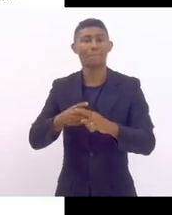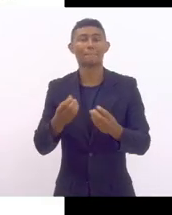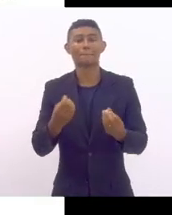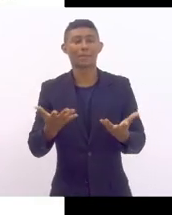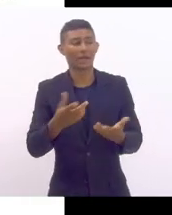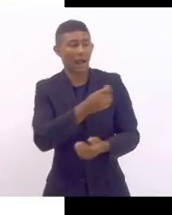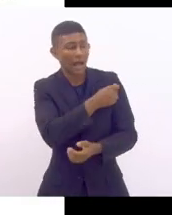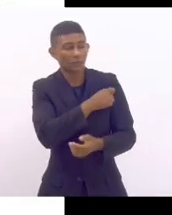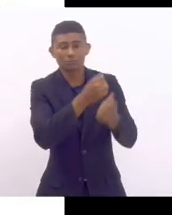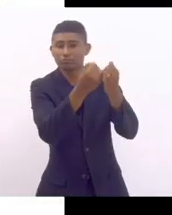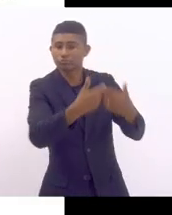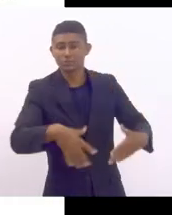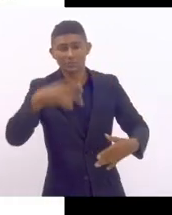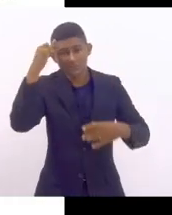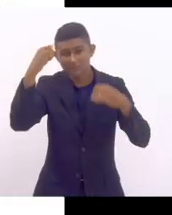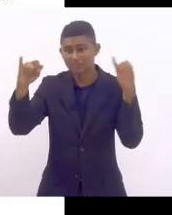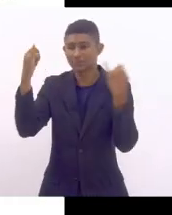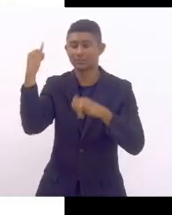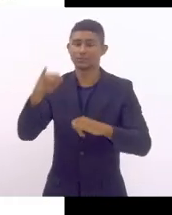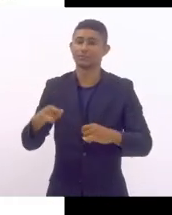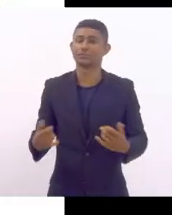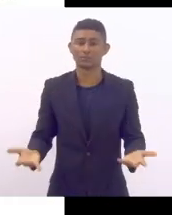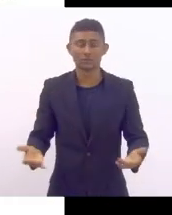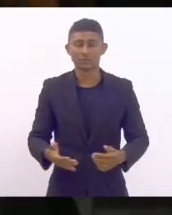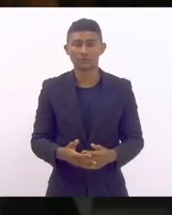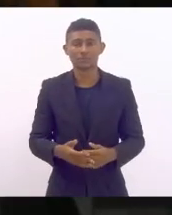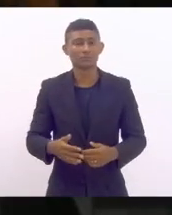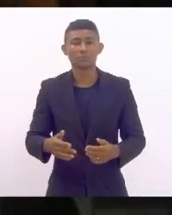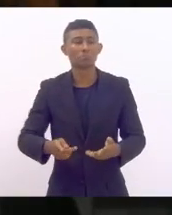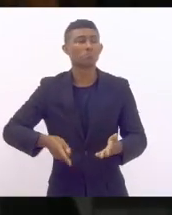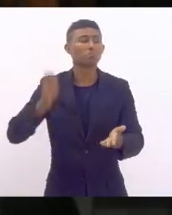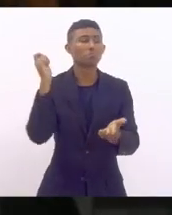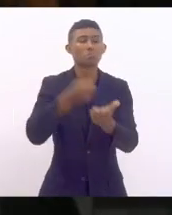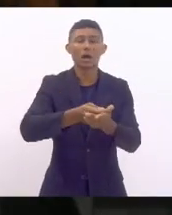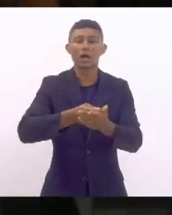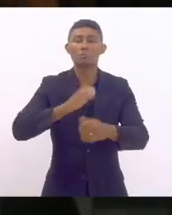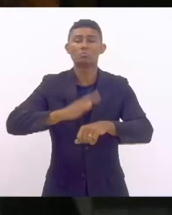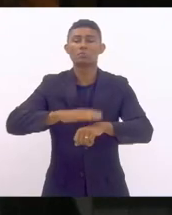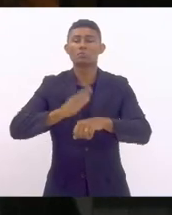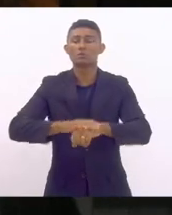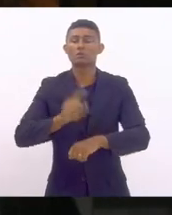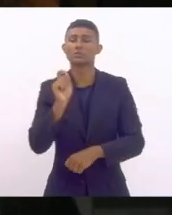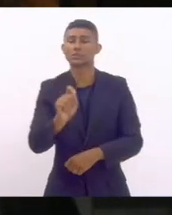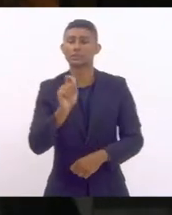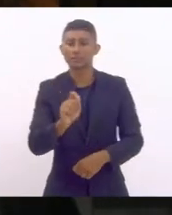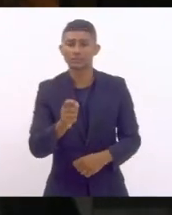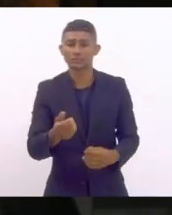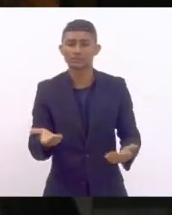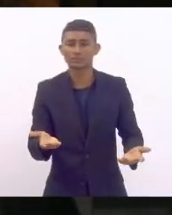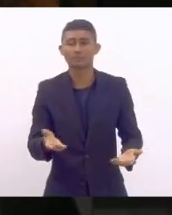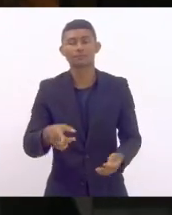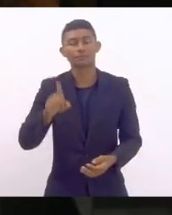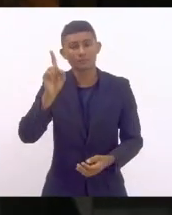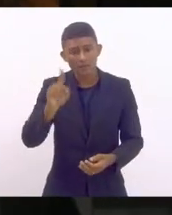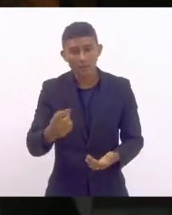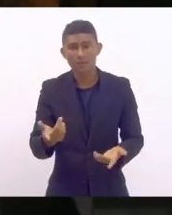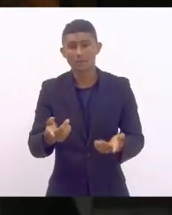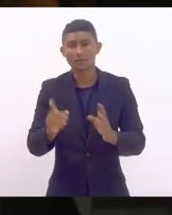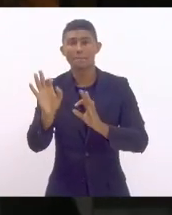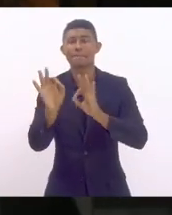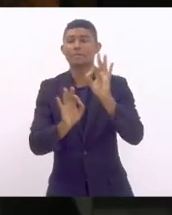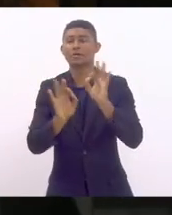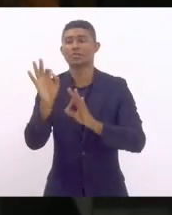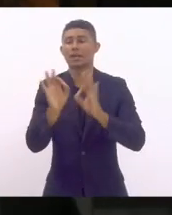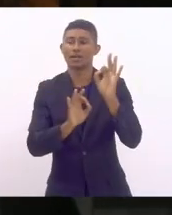estudantes e tantos espaço a sala de aula e quem tentado tá para dar nessa conta e infelizmente são os projetos e